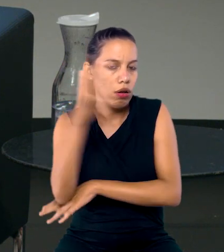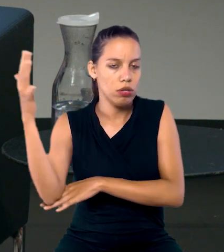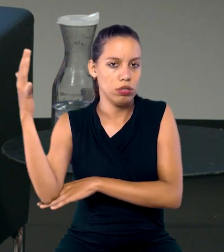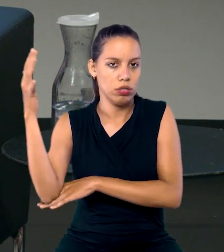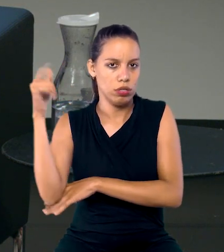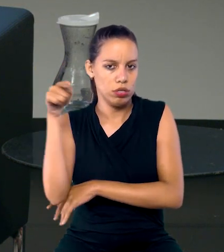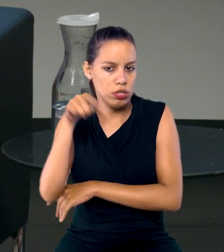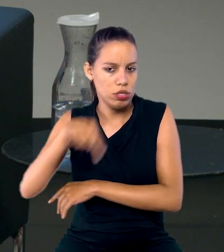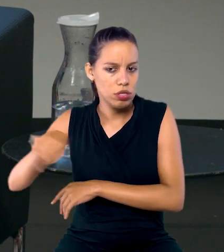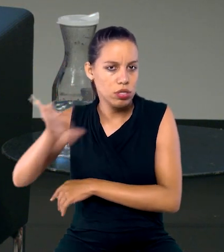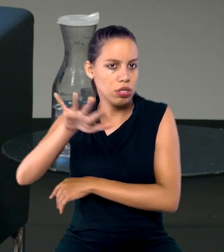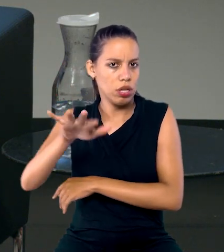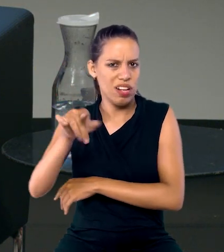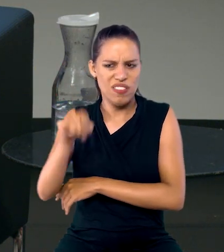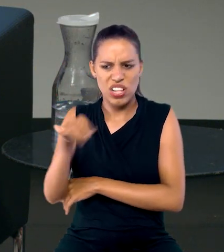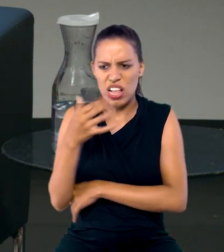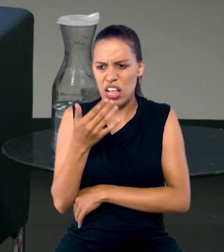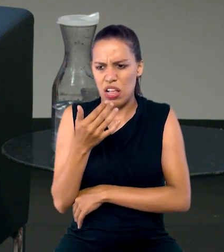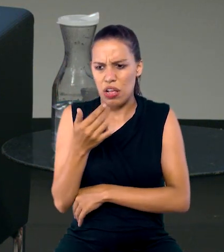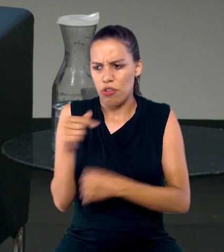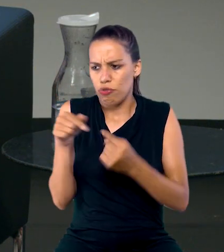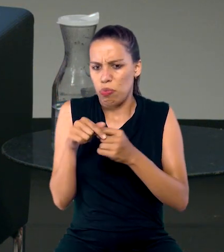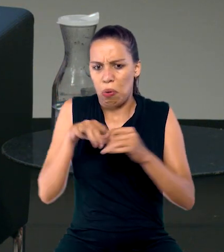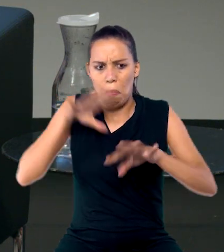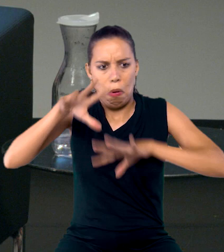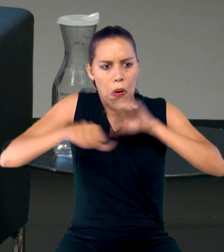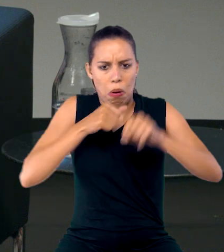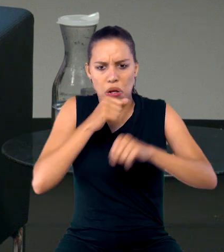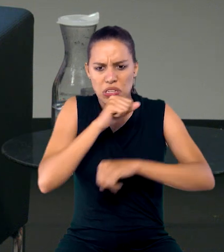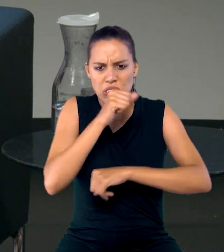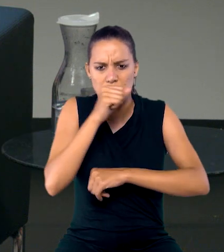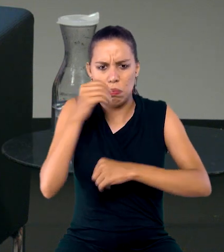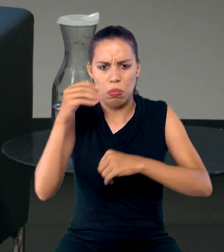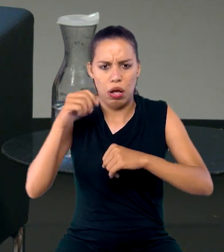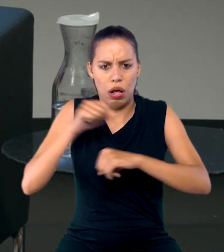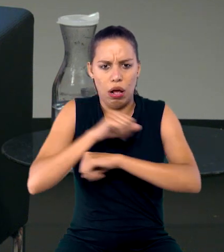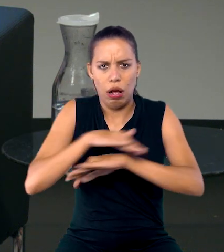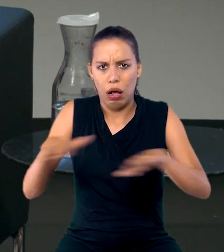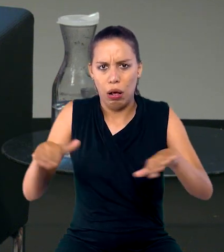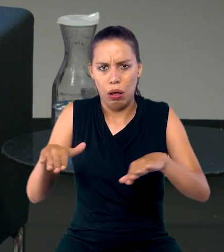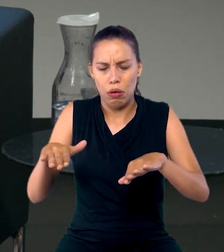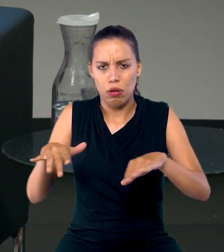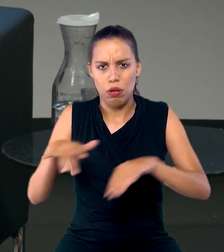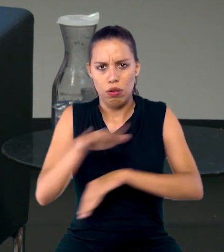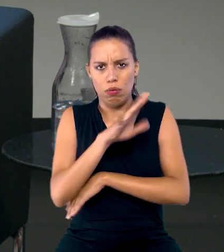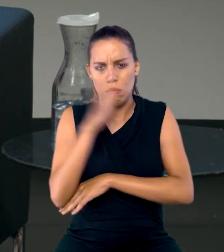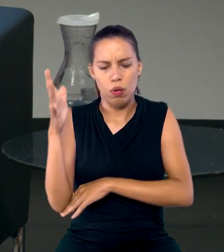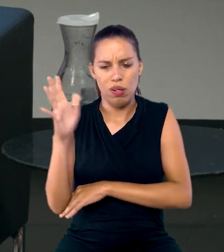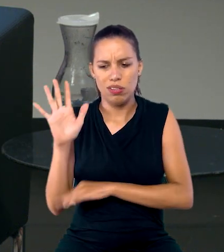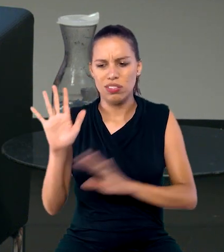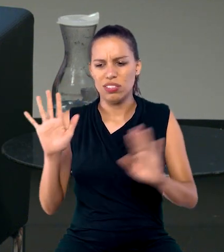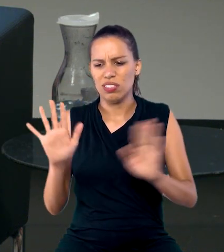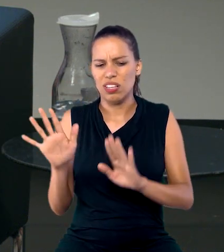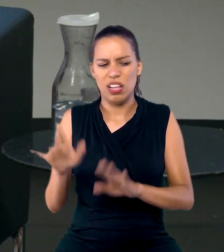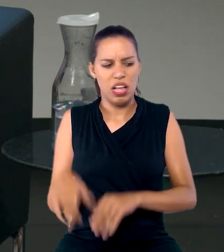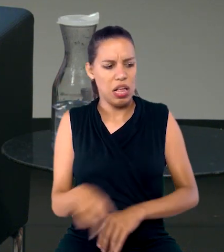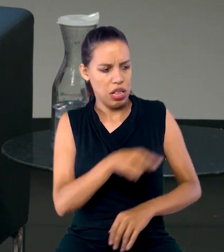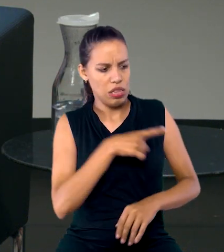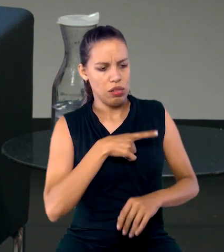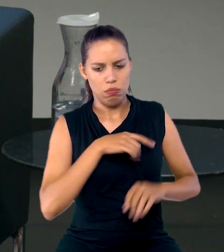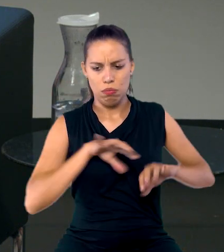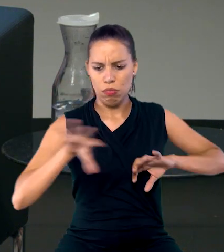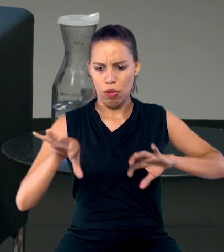A linguagem dos que não comem o planeta, como diz o Davi Copenau, né? Os comedores de planeta, o povo da